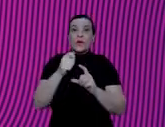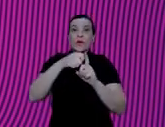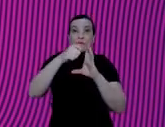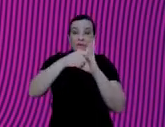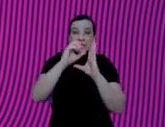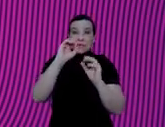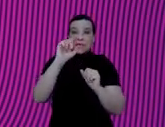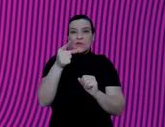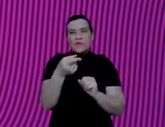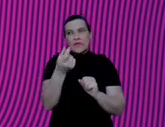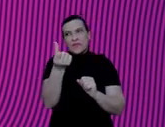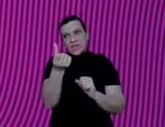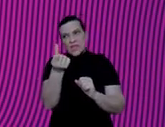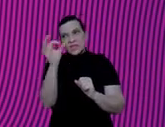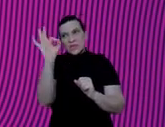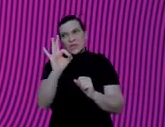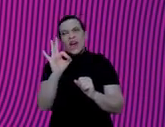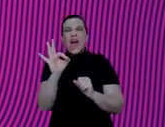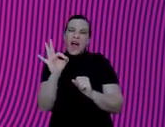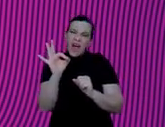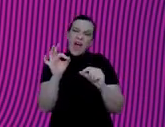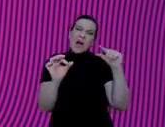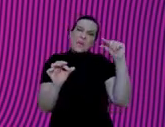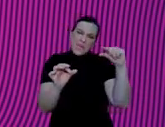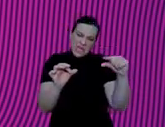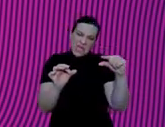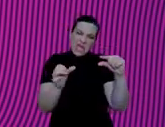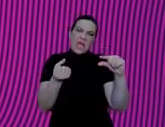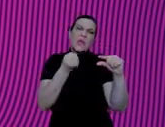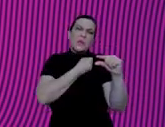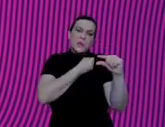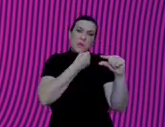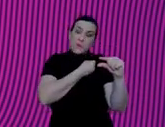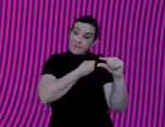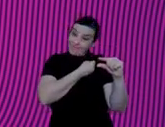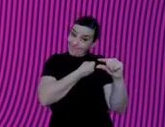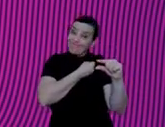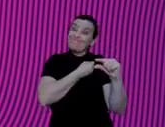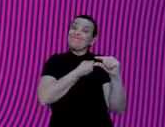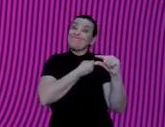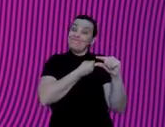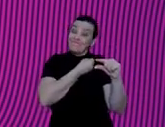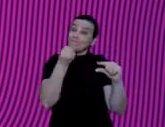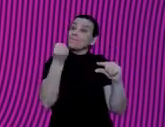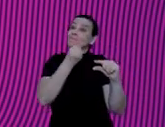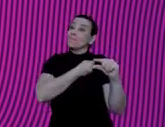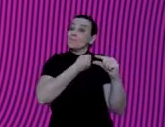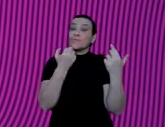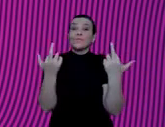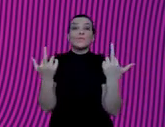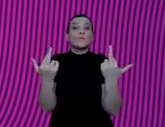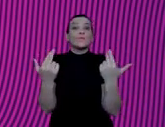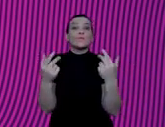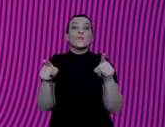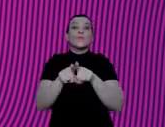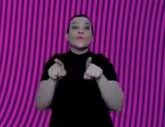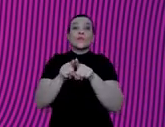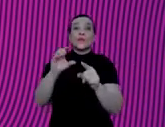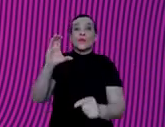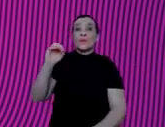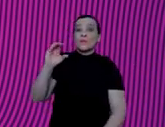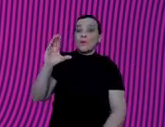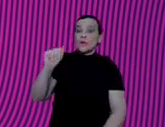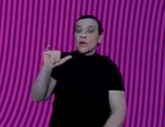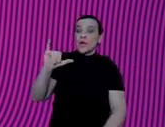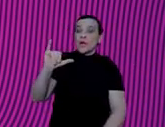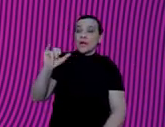esse é um número pequeno. É um número pequeno, mas é um número semelhante ao encontrado para a cocaína. Ou seja, é um número pequeno,